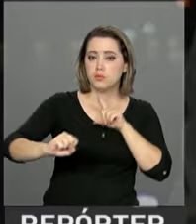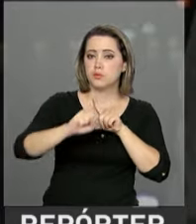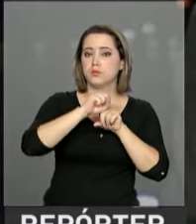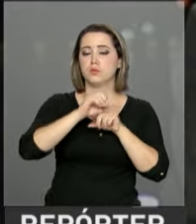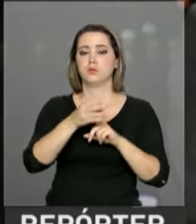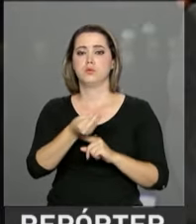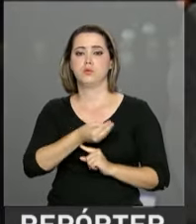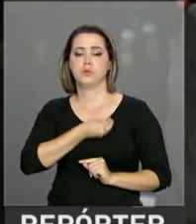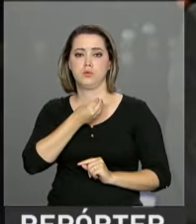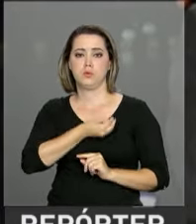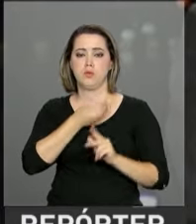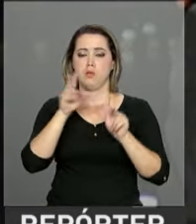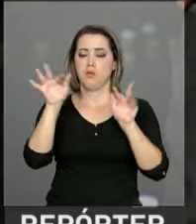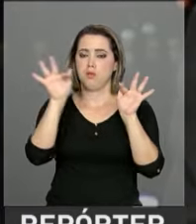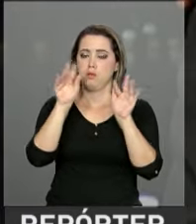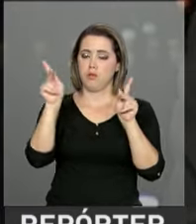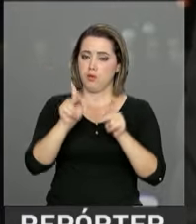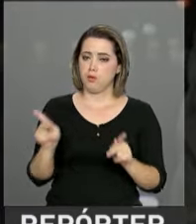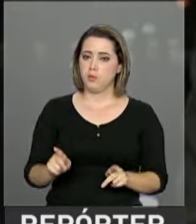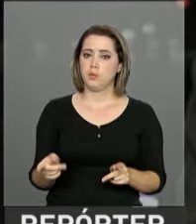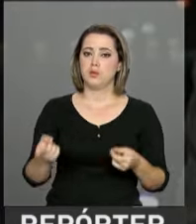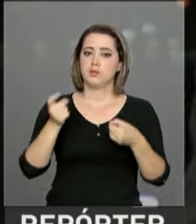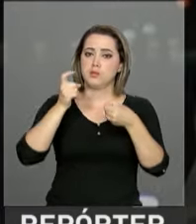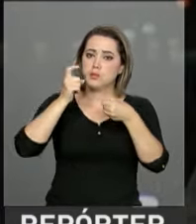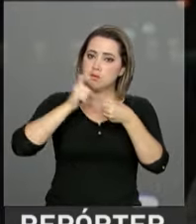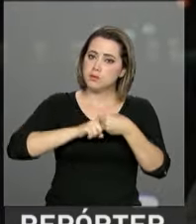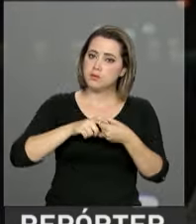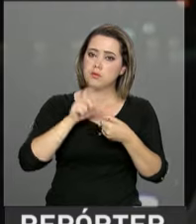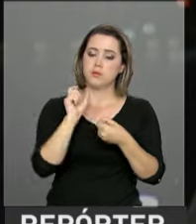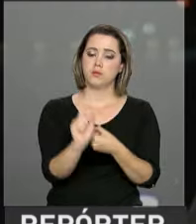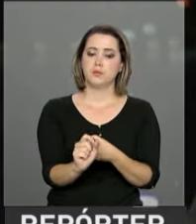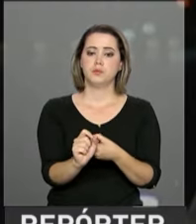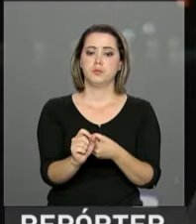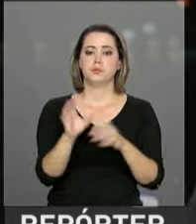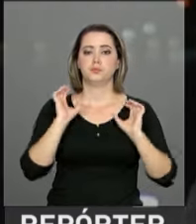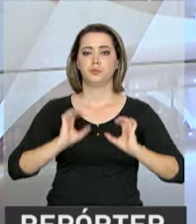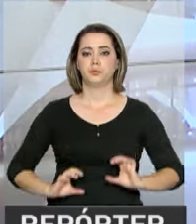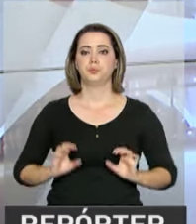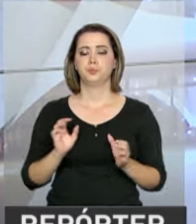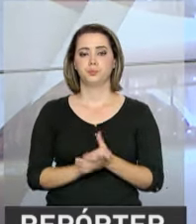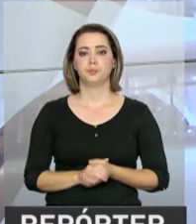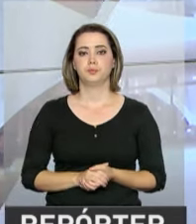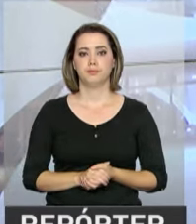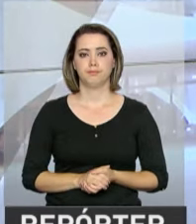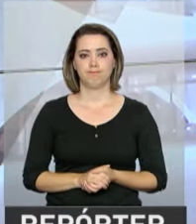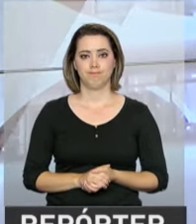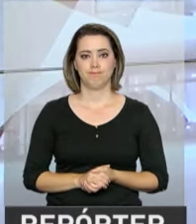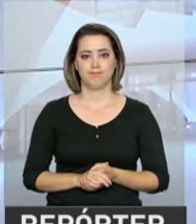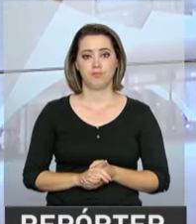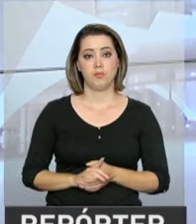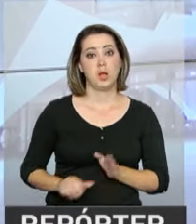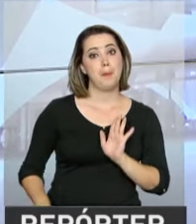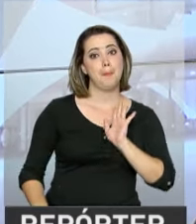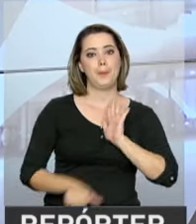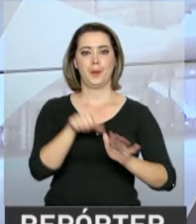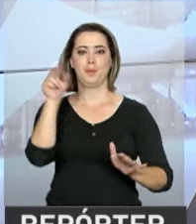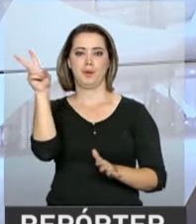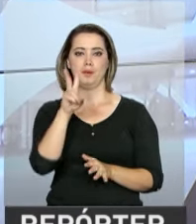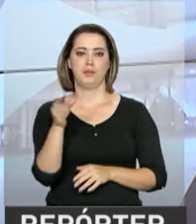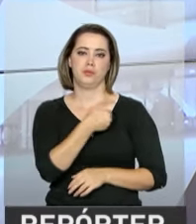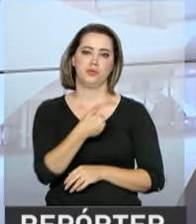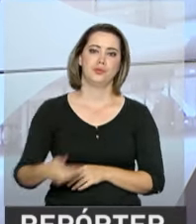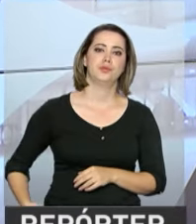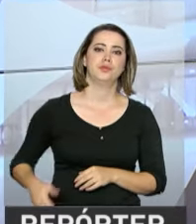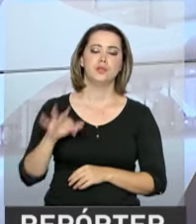convívio pacífico em sociedade e de retomada da cidadania. Pela primeira vez, o